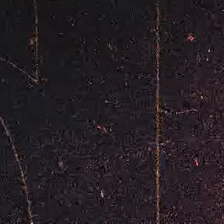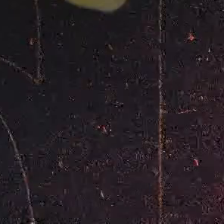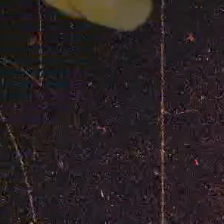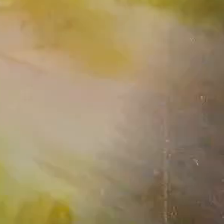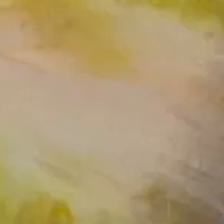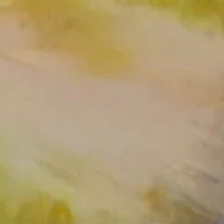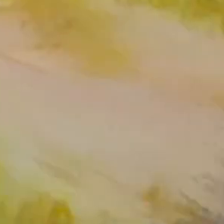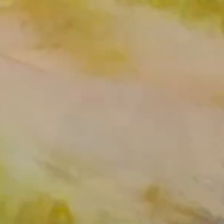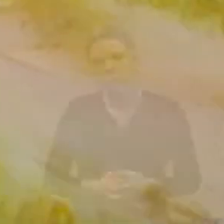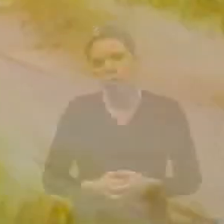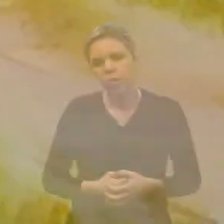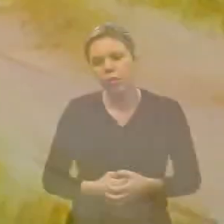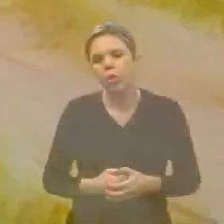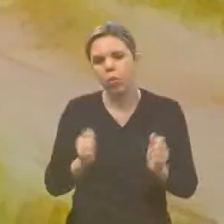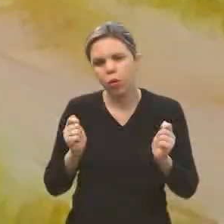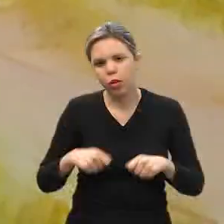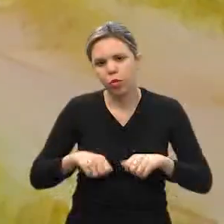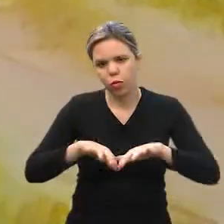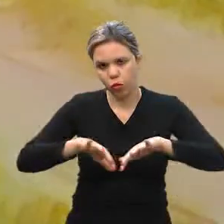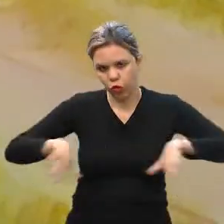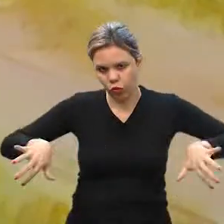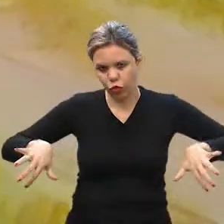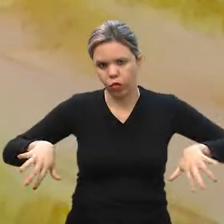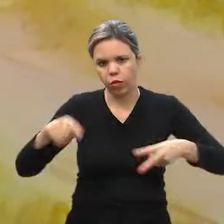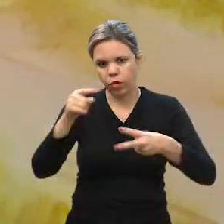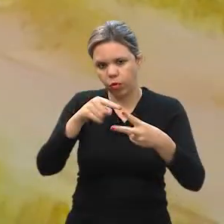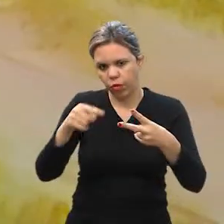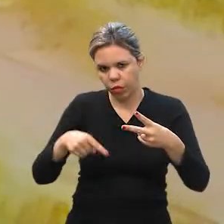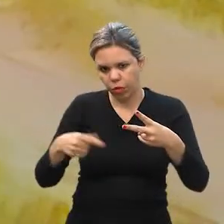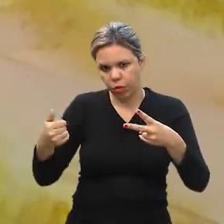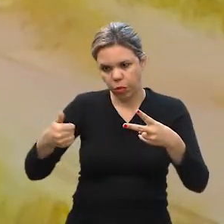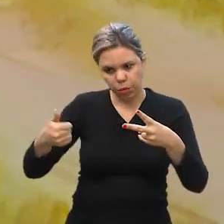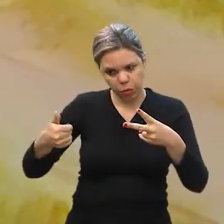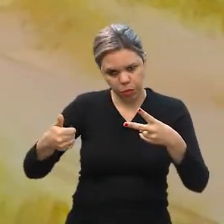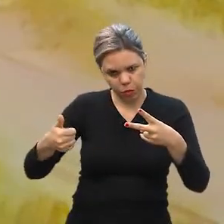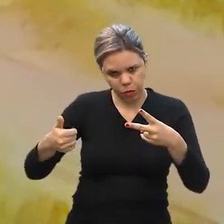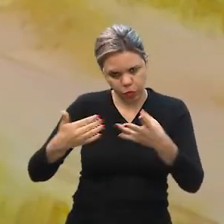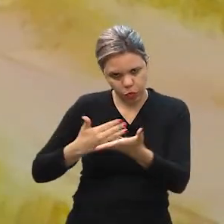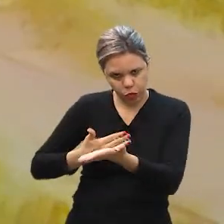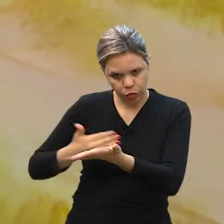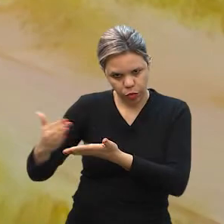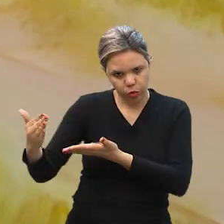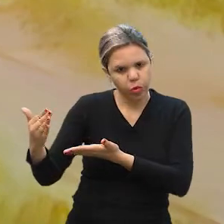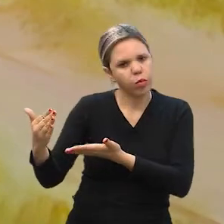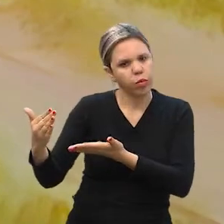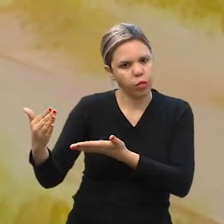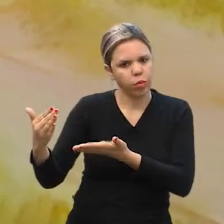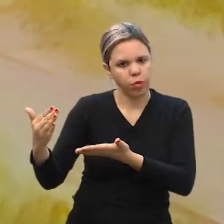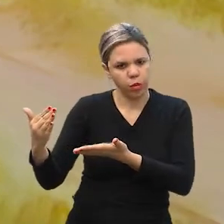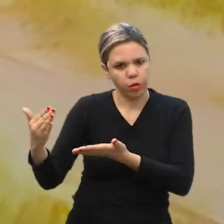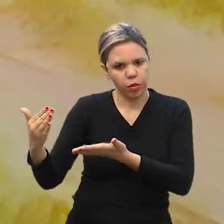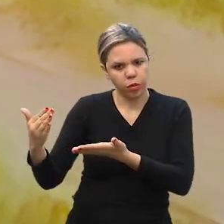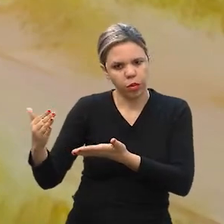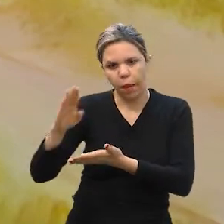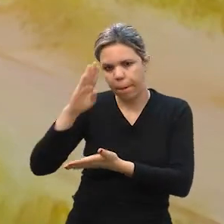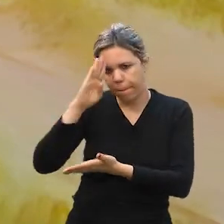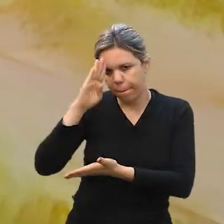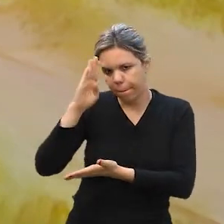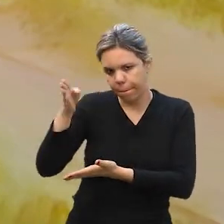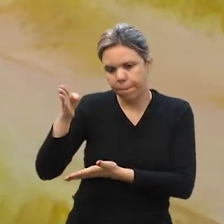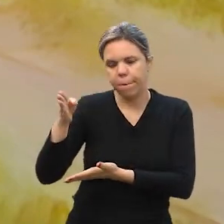Podemos dividir em 2 situações. Primeiro, uma situação inicial, que foi